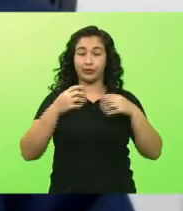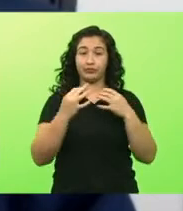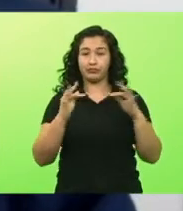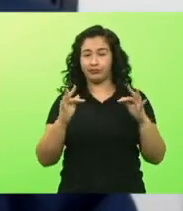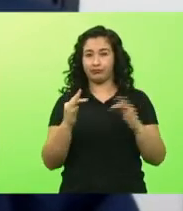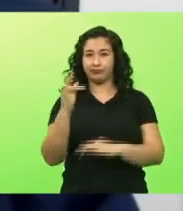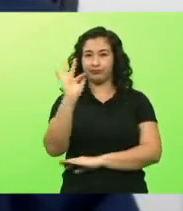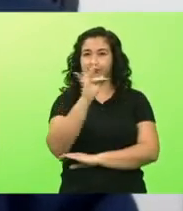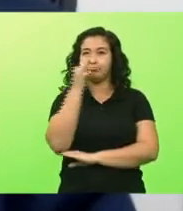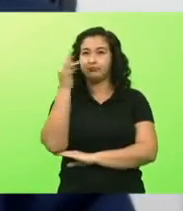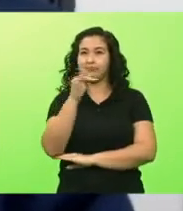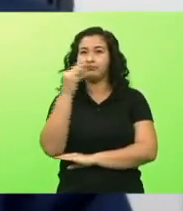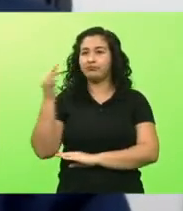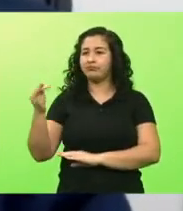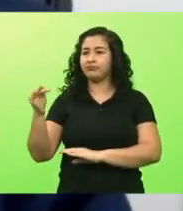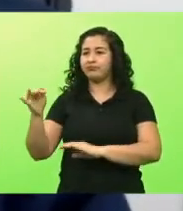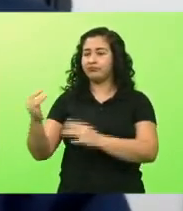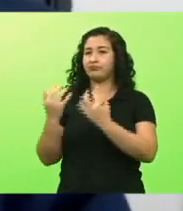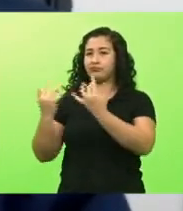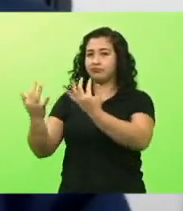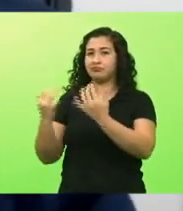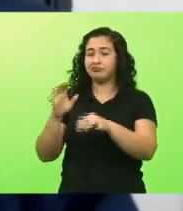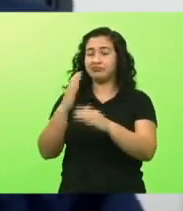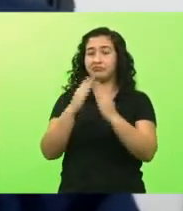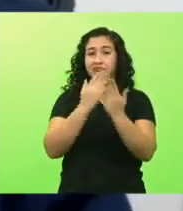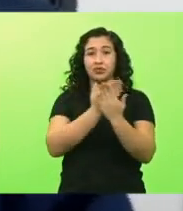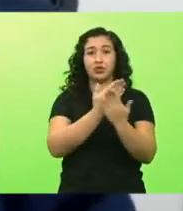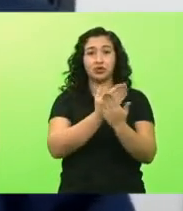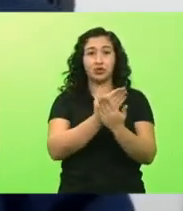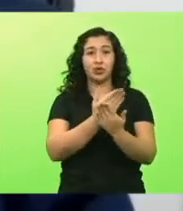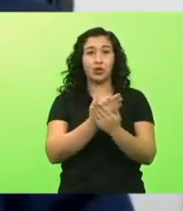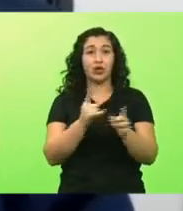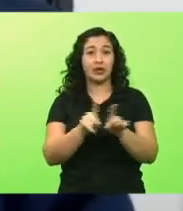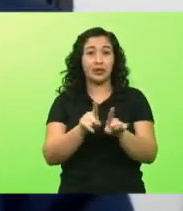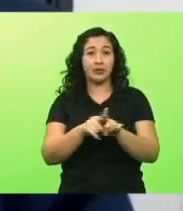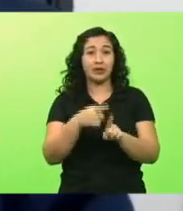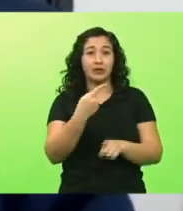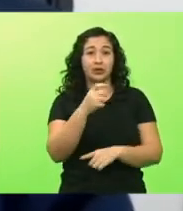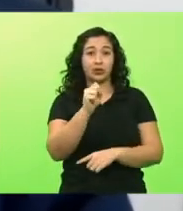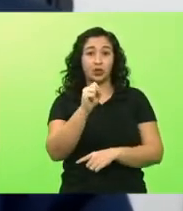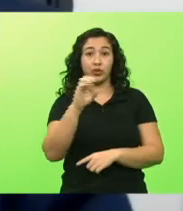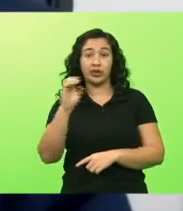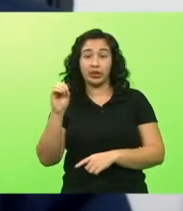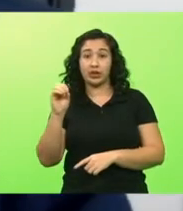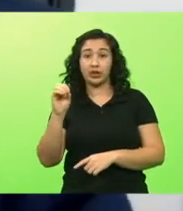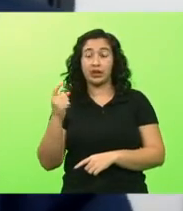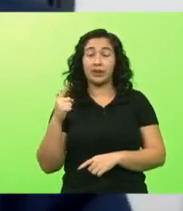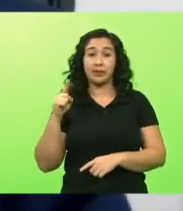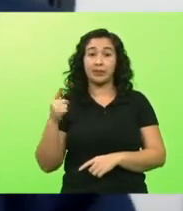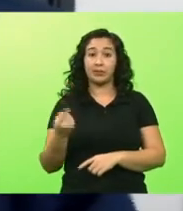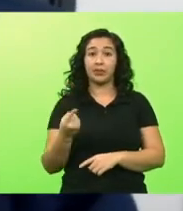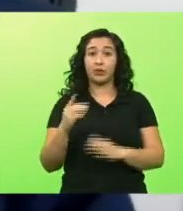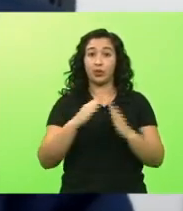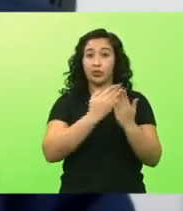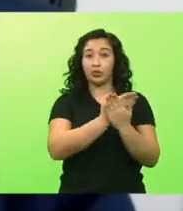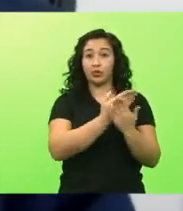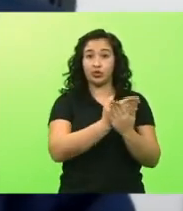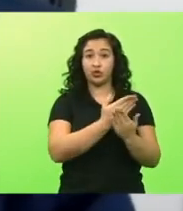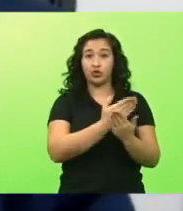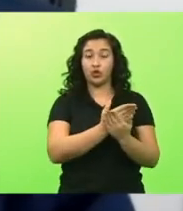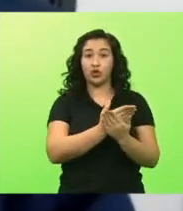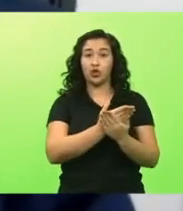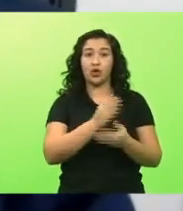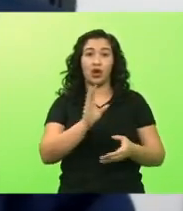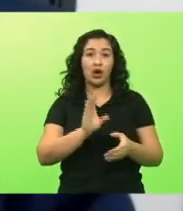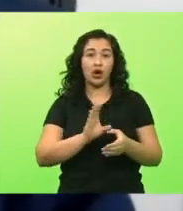com notas de 180 mil para jardinagem do Colégio Estadual Santa Cruz, em Canoinhas, que é um